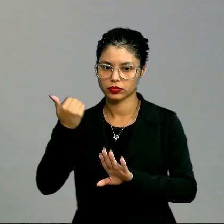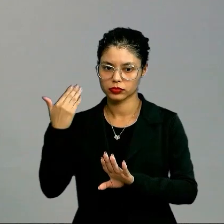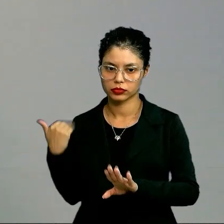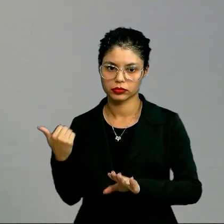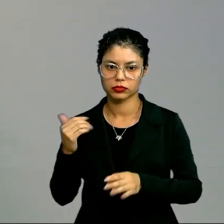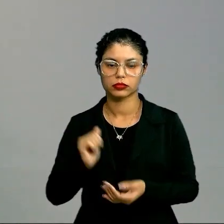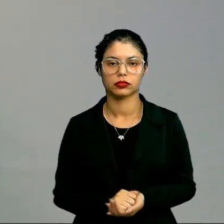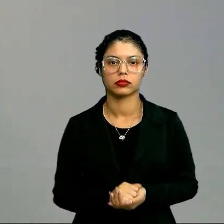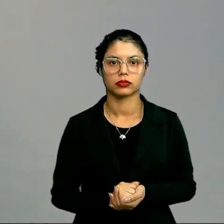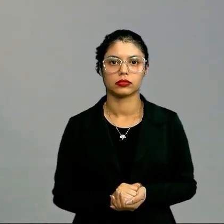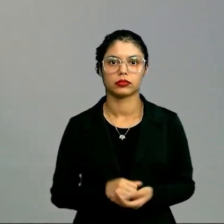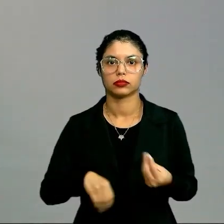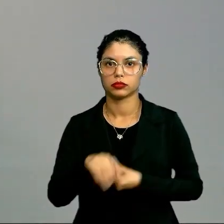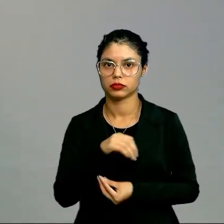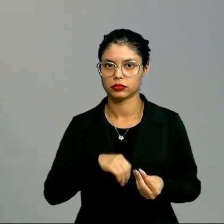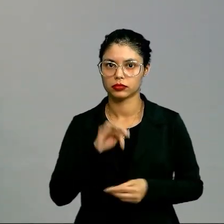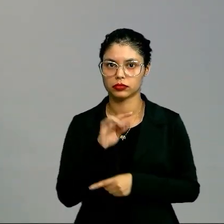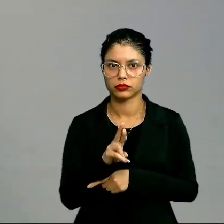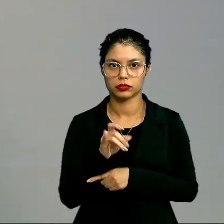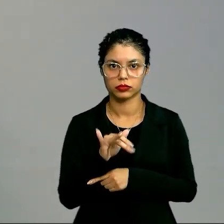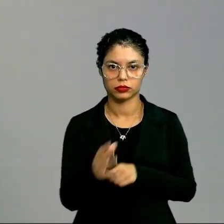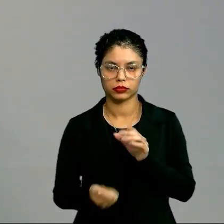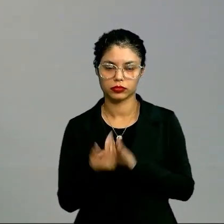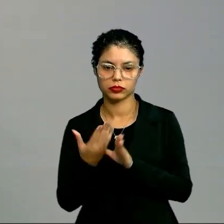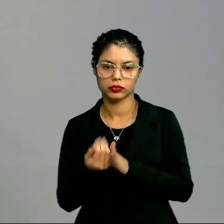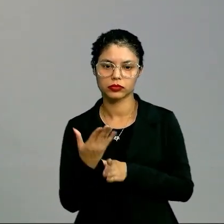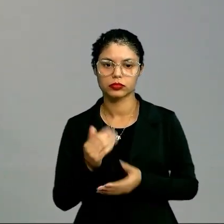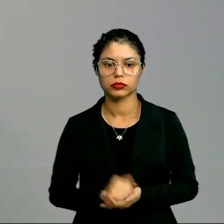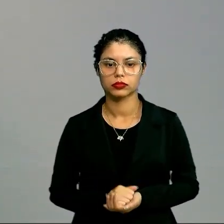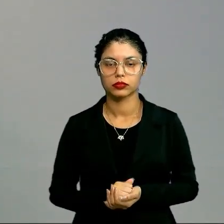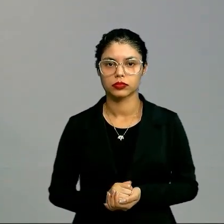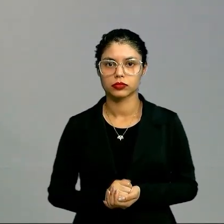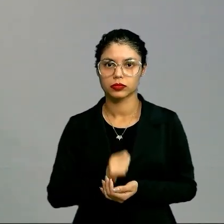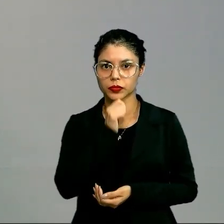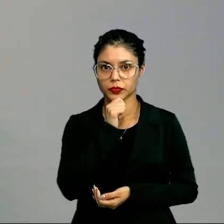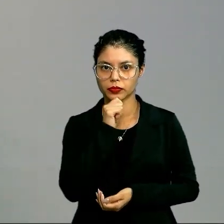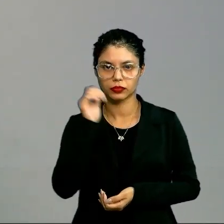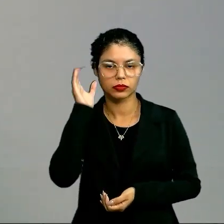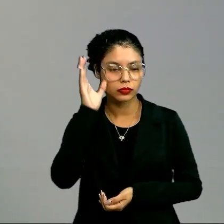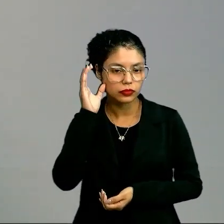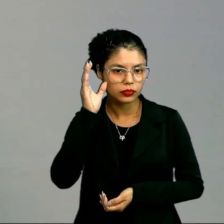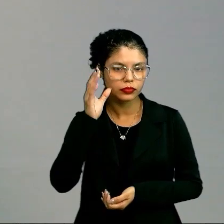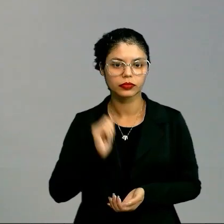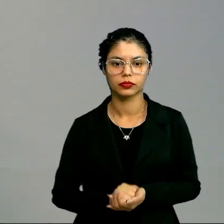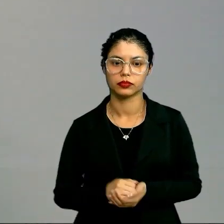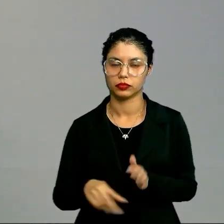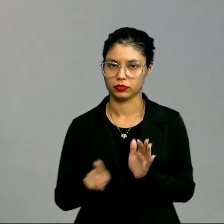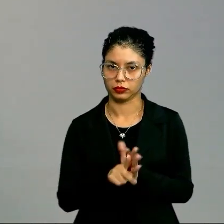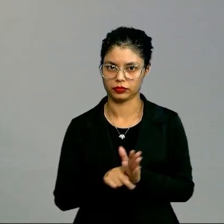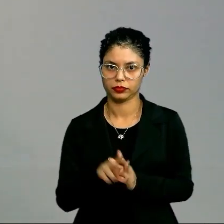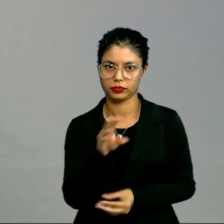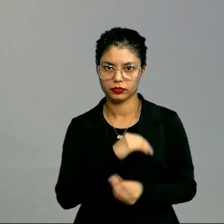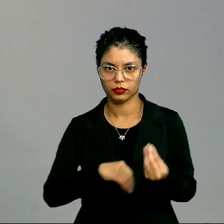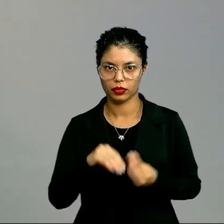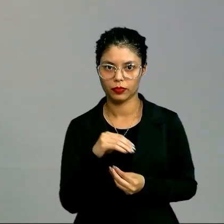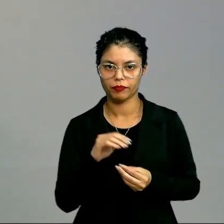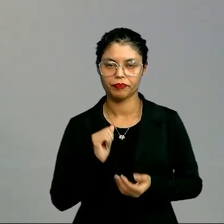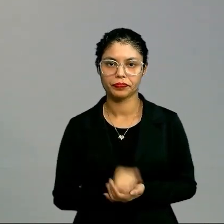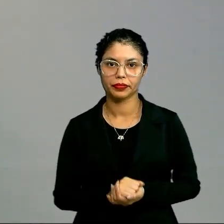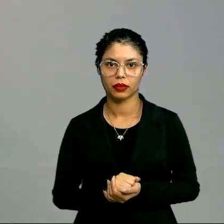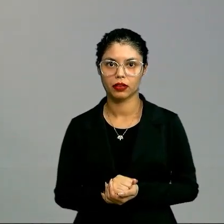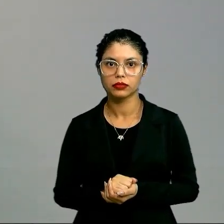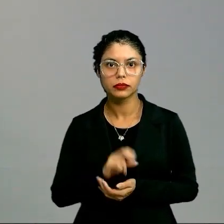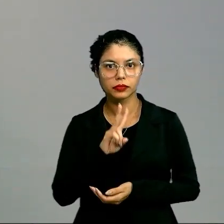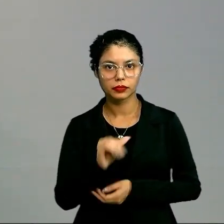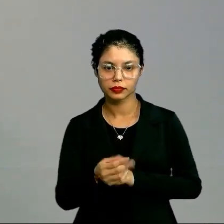forma produto e o produto ele forma reagente. Então, se eu aumento a concentração do reagente, eu vou consumir esse